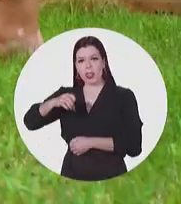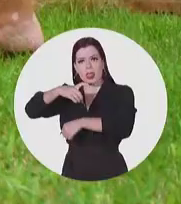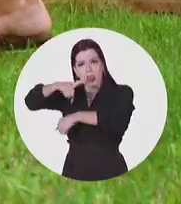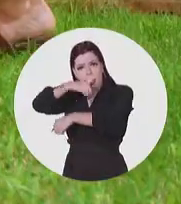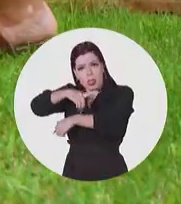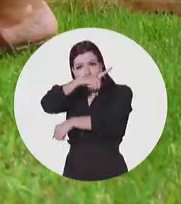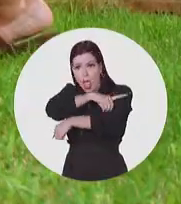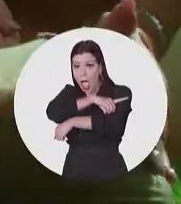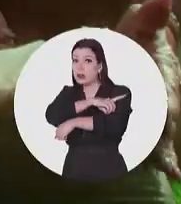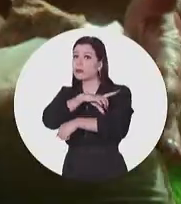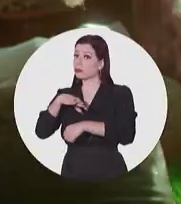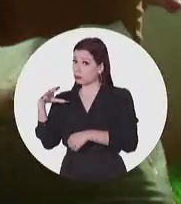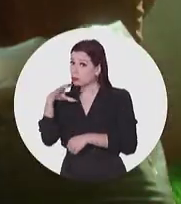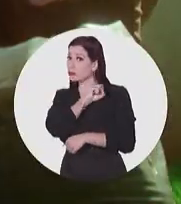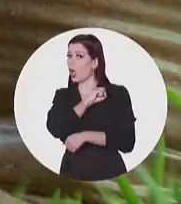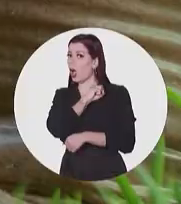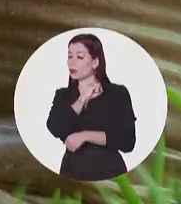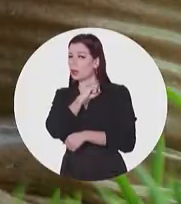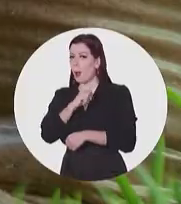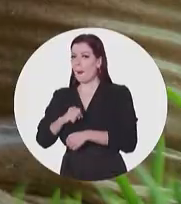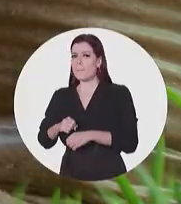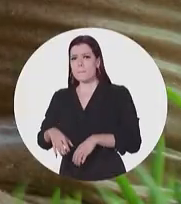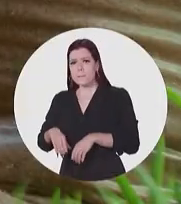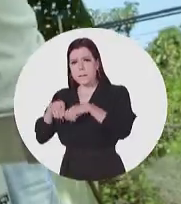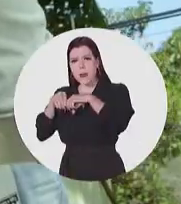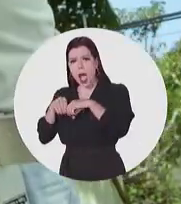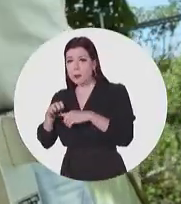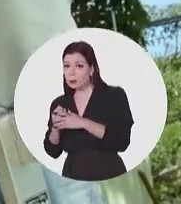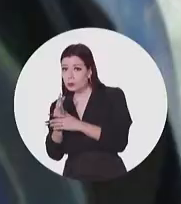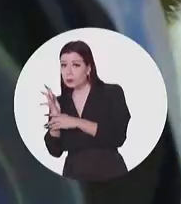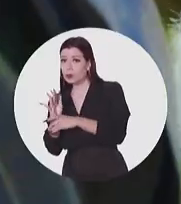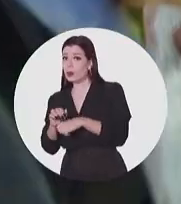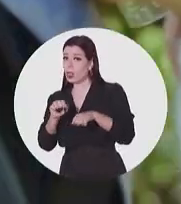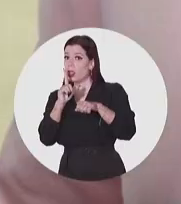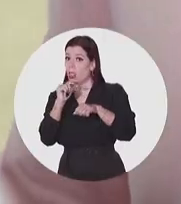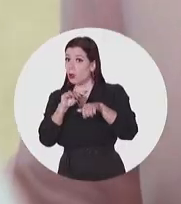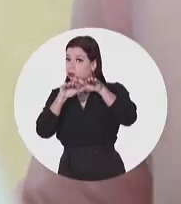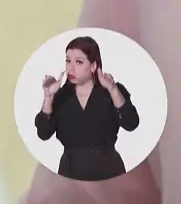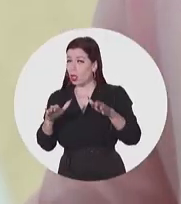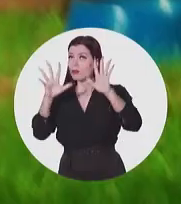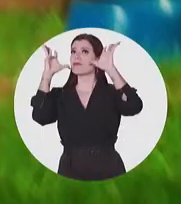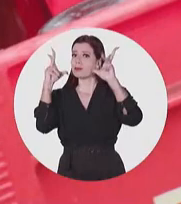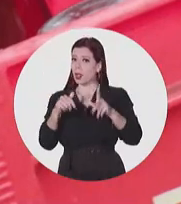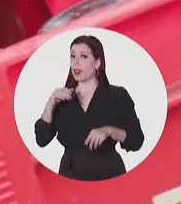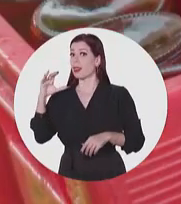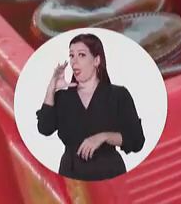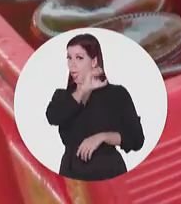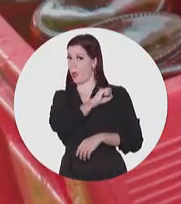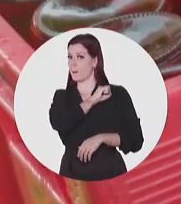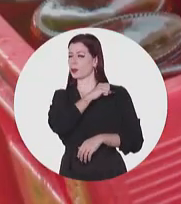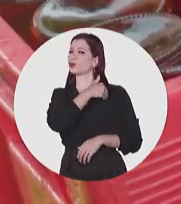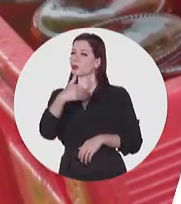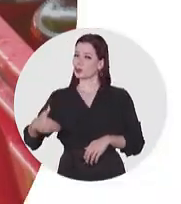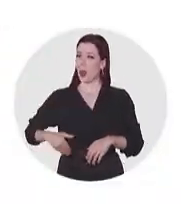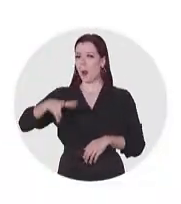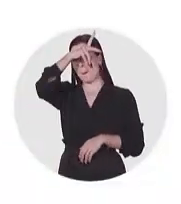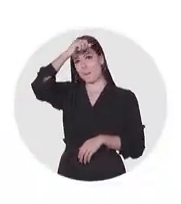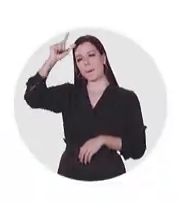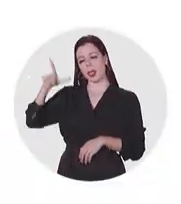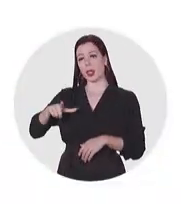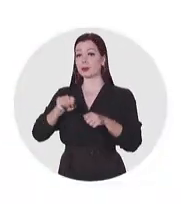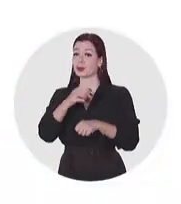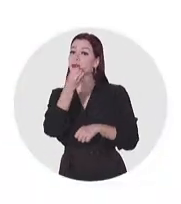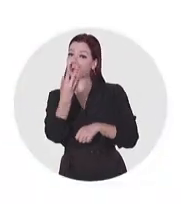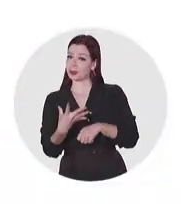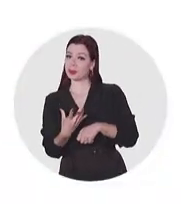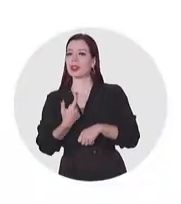Vença a dengue sem zum-zum-zum. Coloque areia no pratinho das plantas, cubra a caixa d'água, limpe as calhas. É papum. Governo de Mato Grosso do